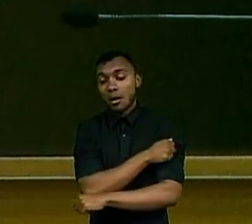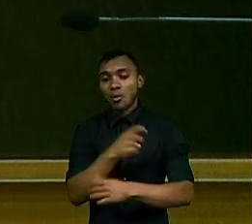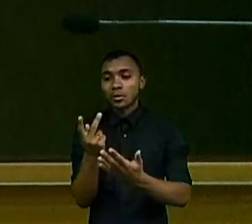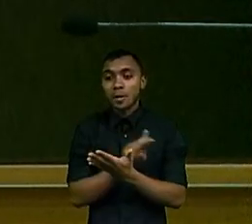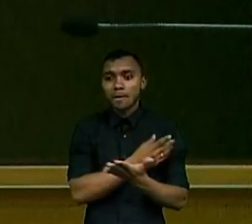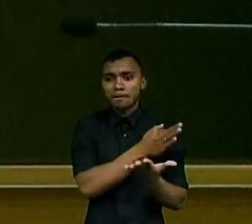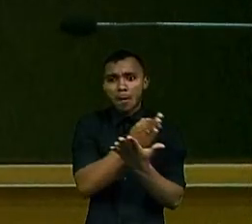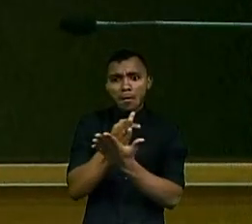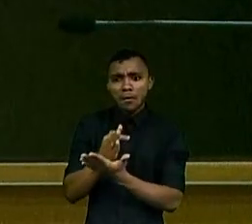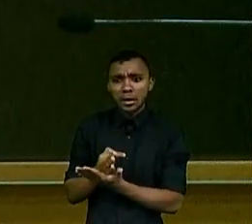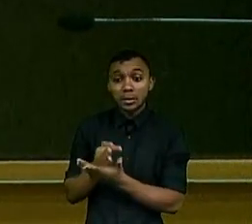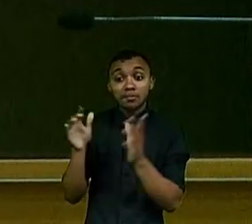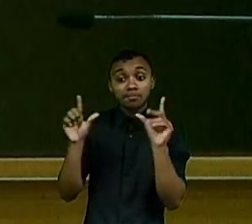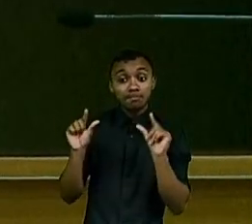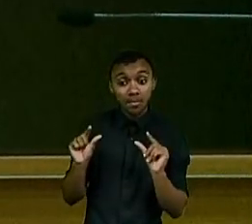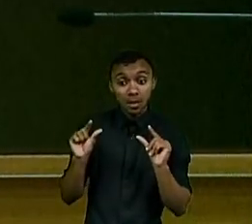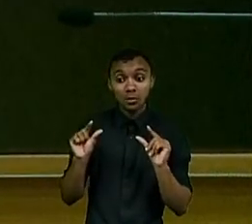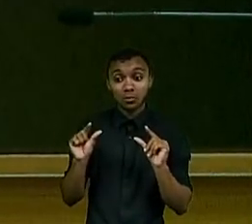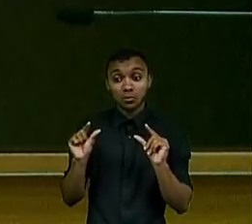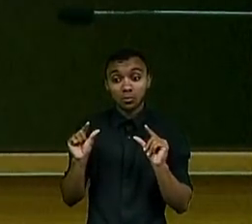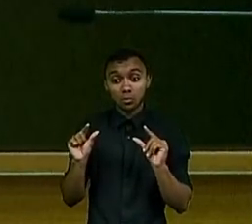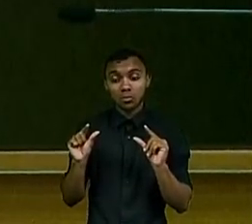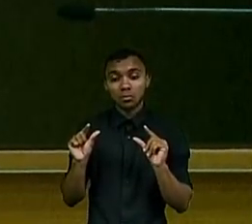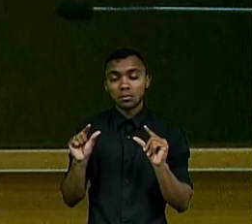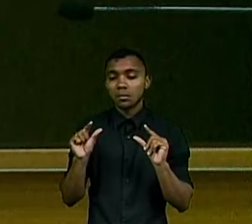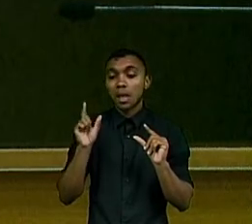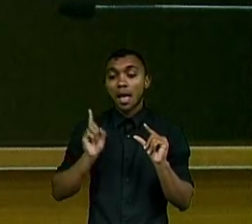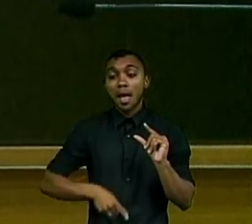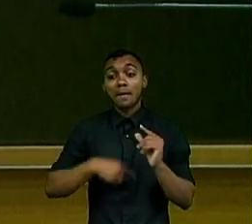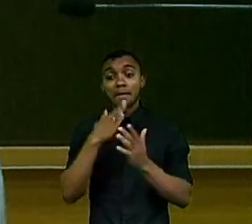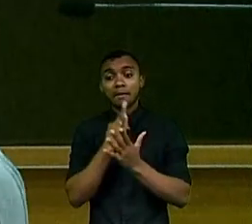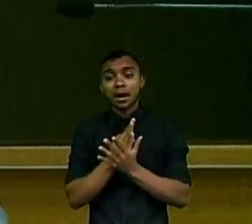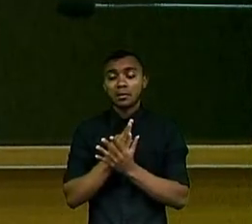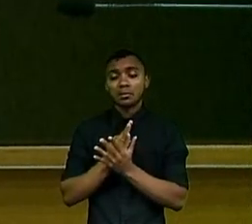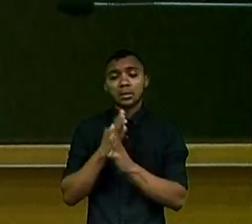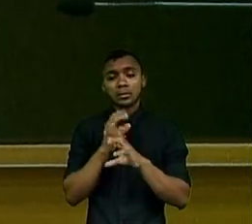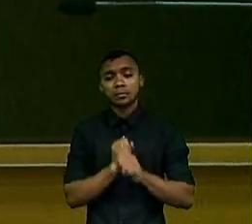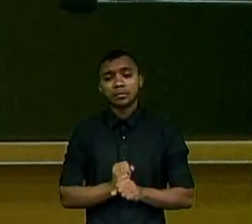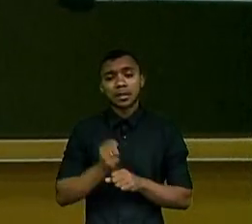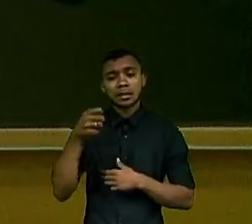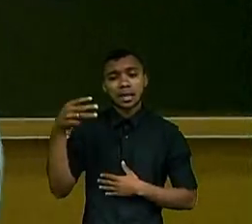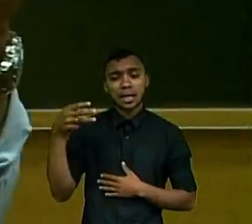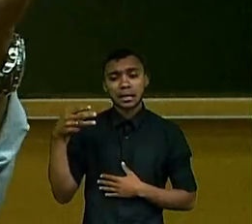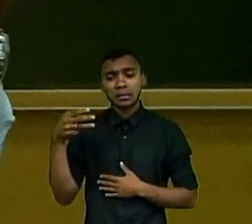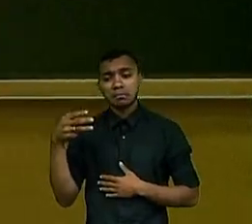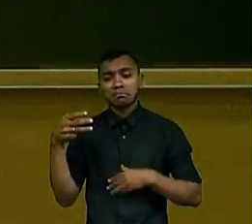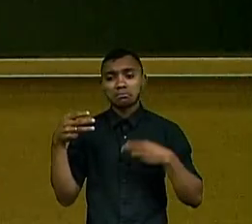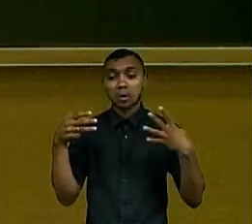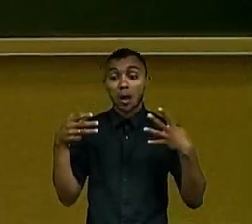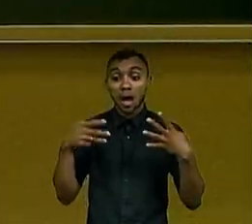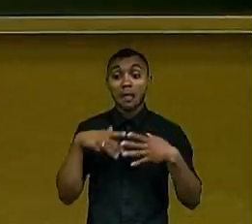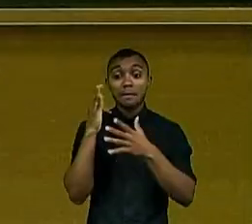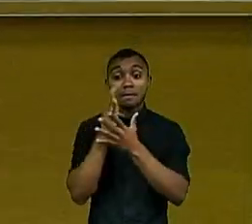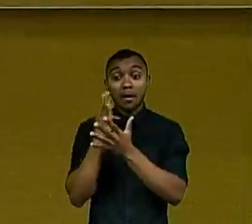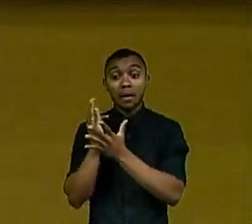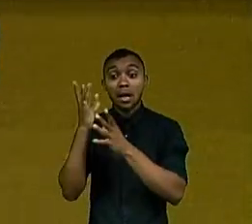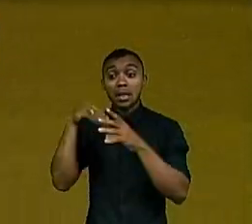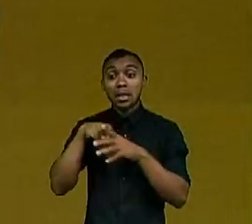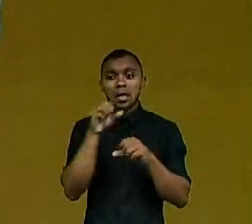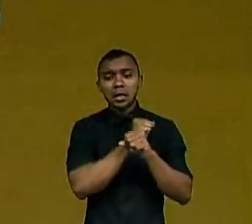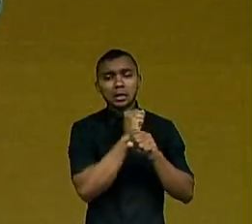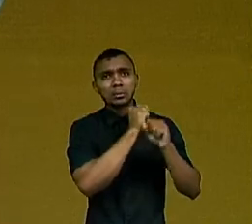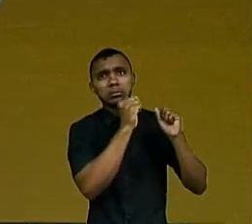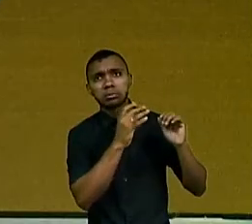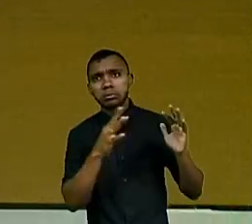aqui falando até no máximo três ou quatro faltas né durante todo esse ano são são